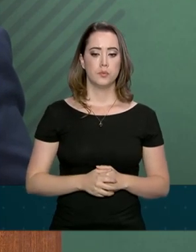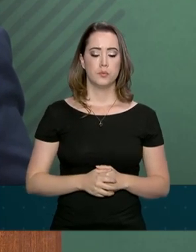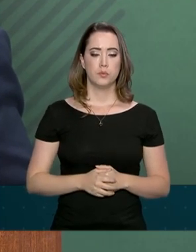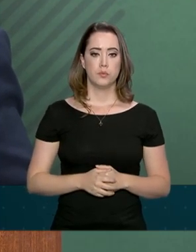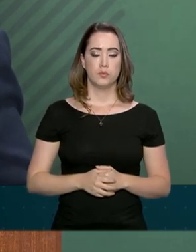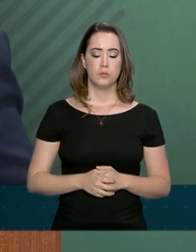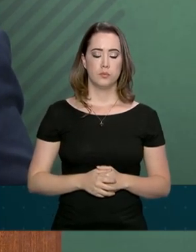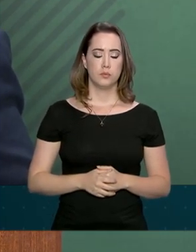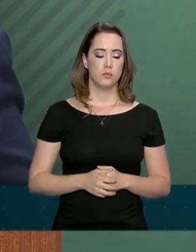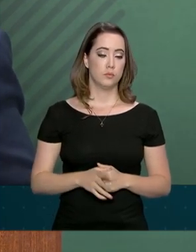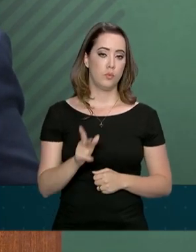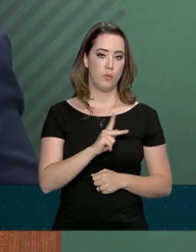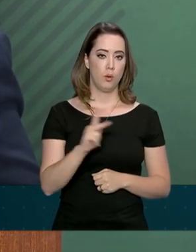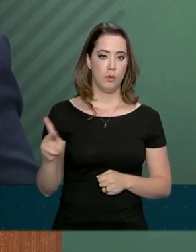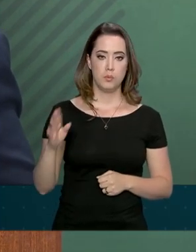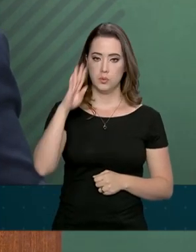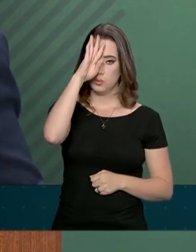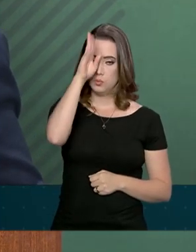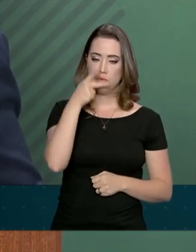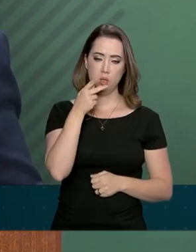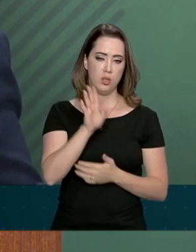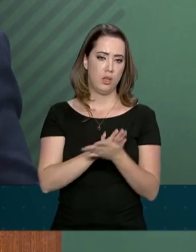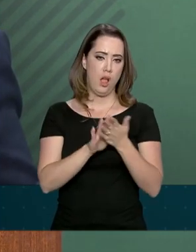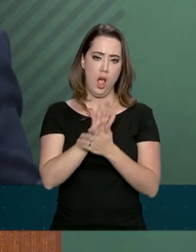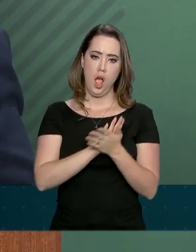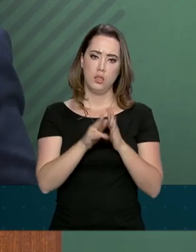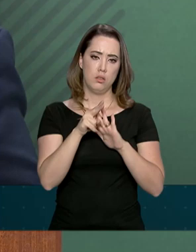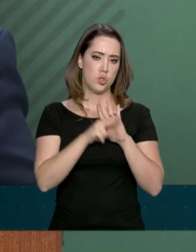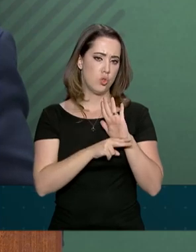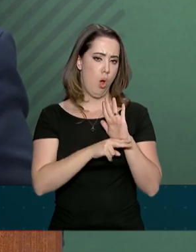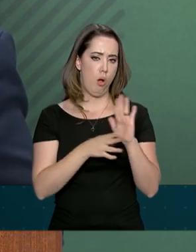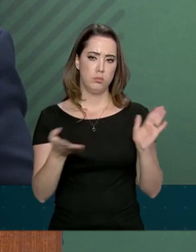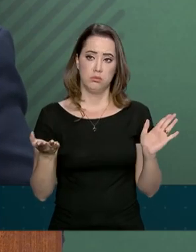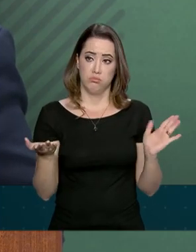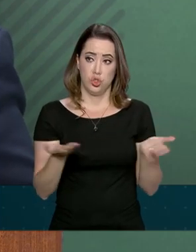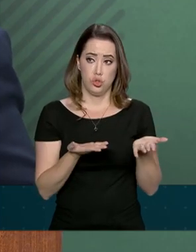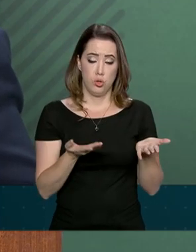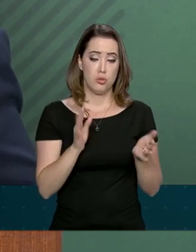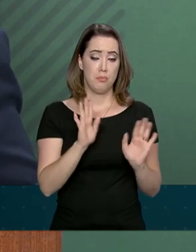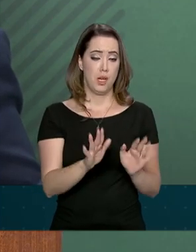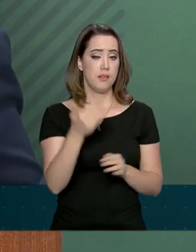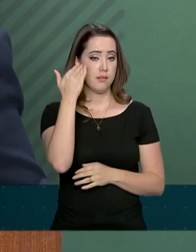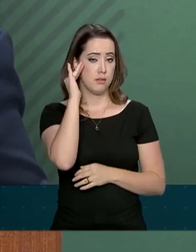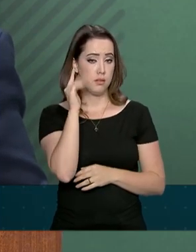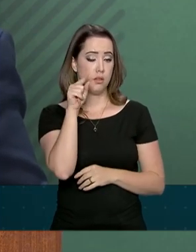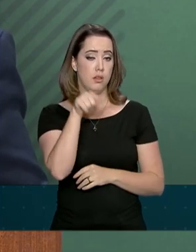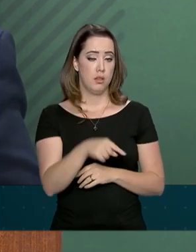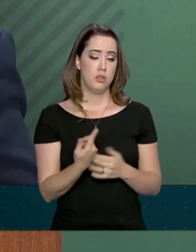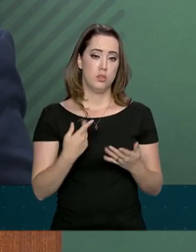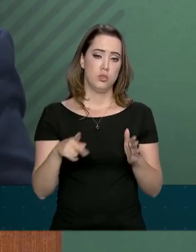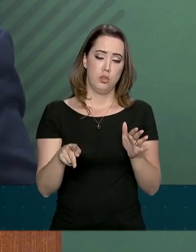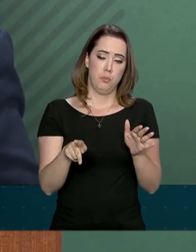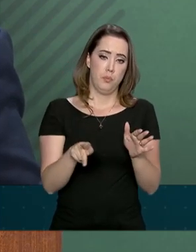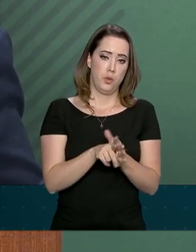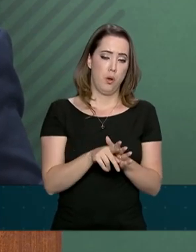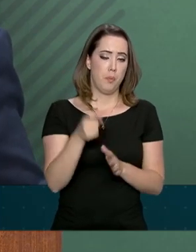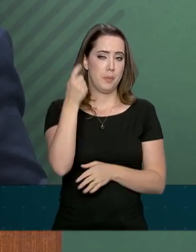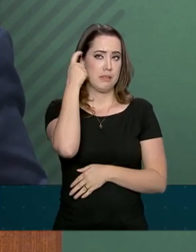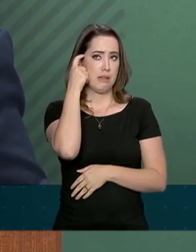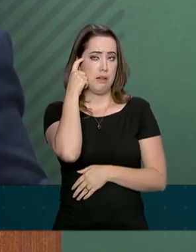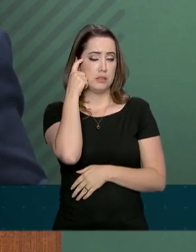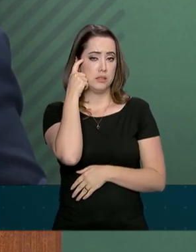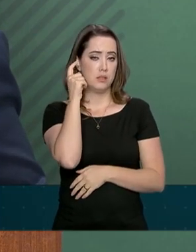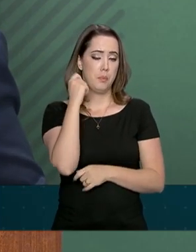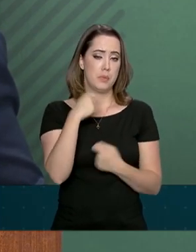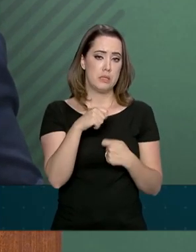o presidente não comentou questões referentes ao protocolo não obstante entende que as regras de engajamento devem ser pensadas